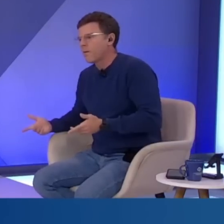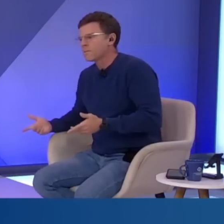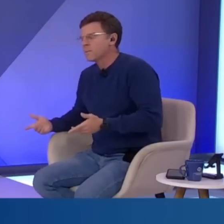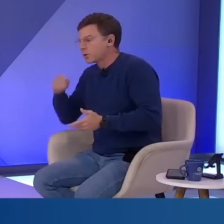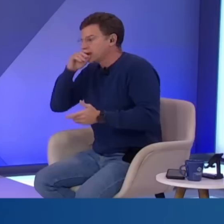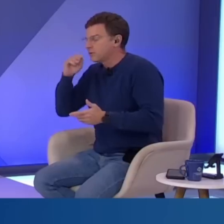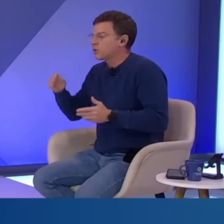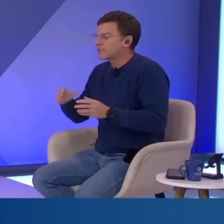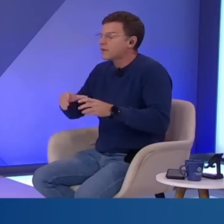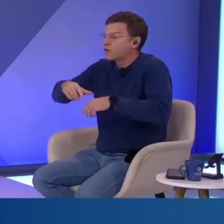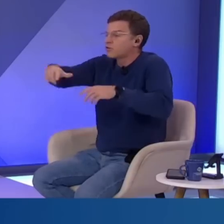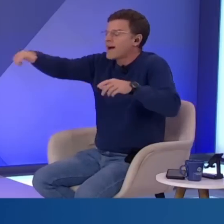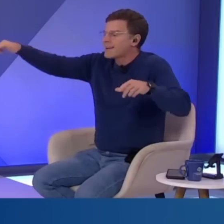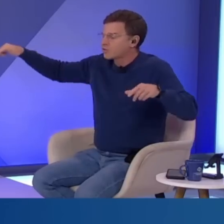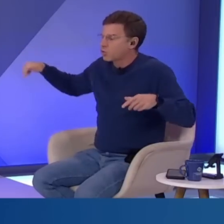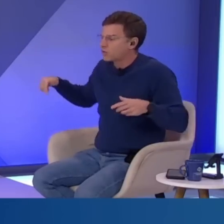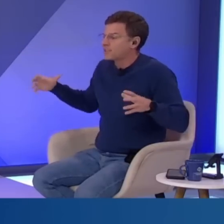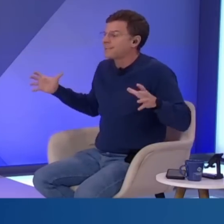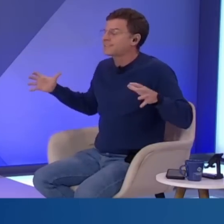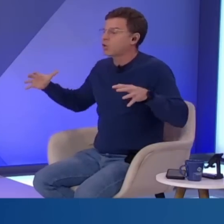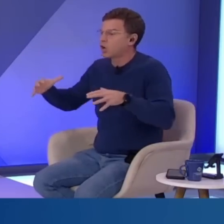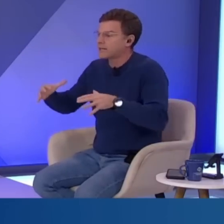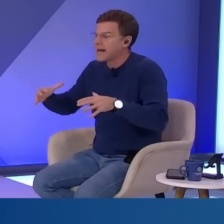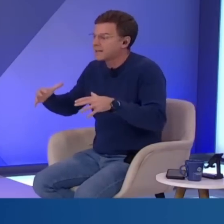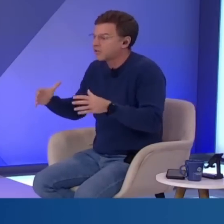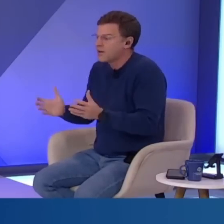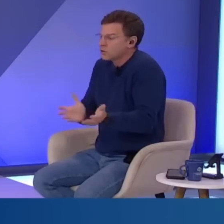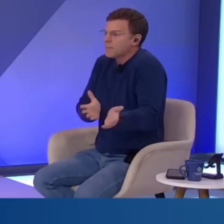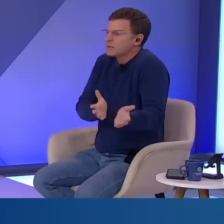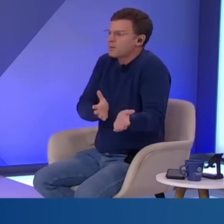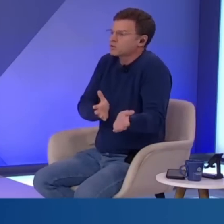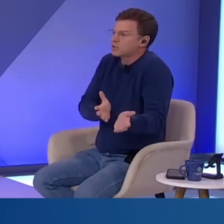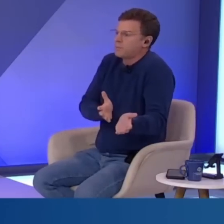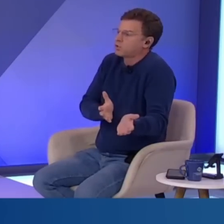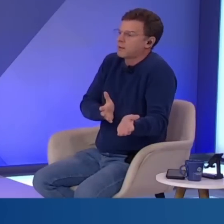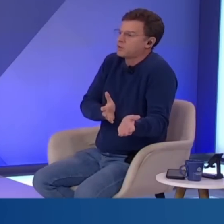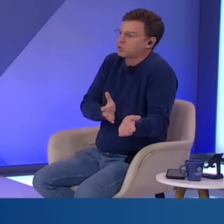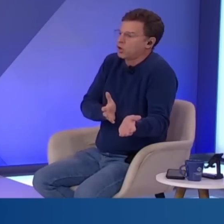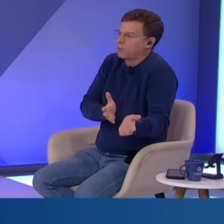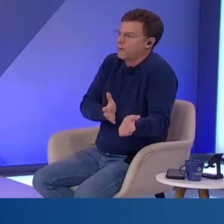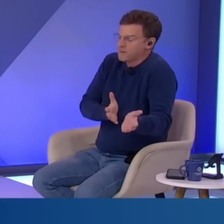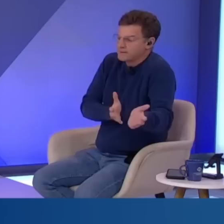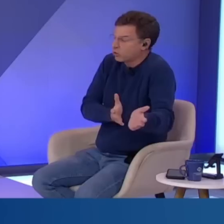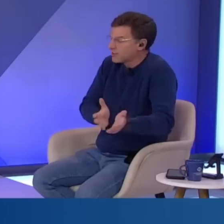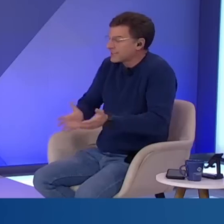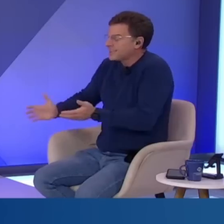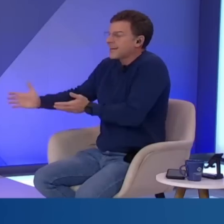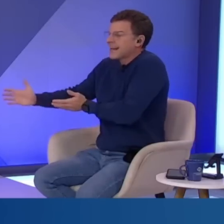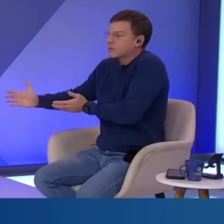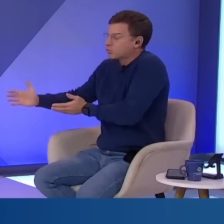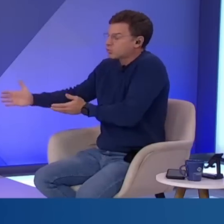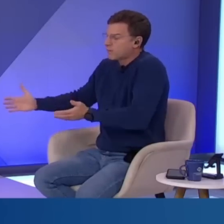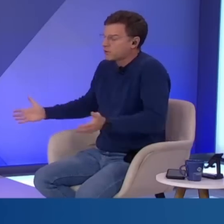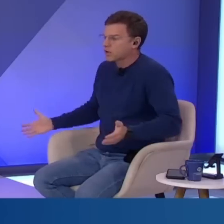Banco Central, porque se você está falando de várias coisas que têm que ser coordenadas, não dá para ter um Banco Central absolutamente autônomo. Esse negócio tem que